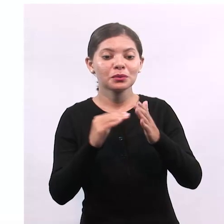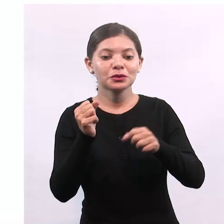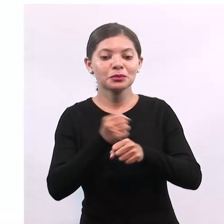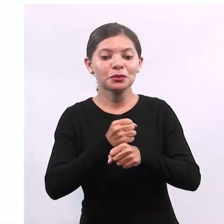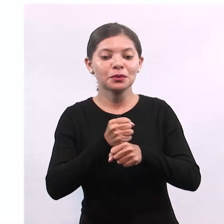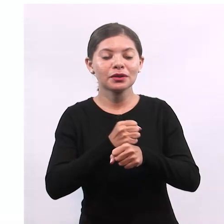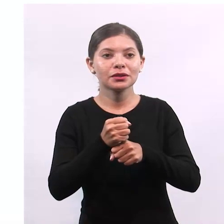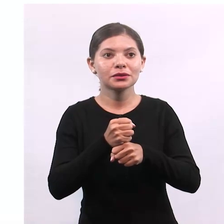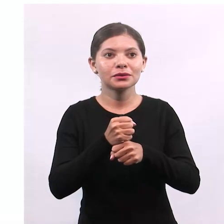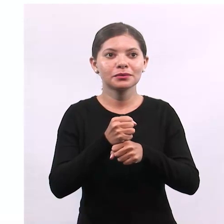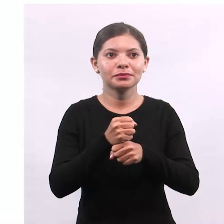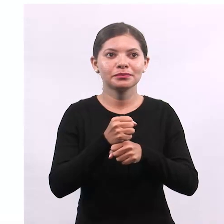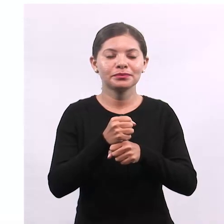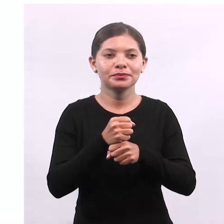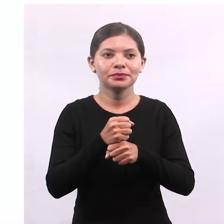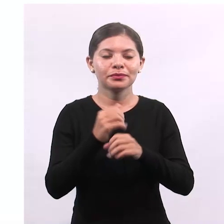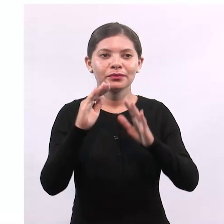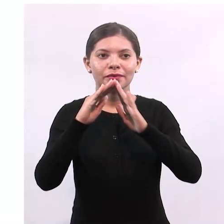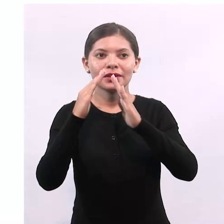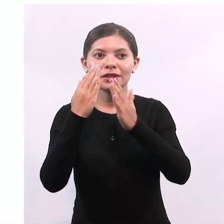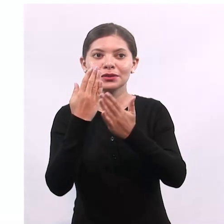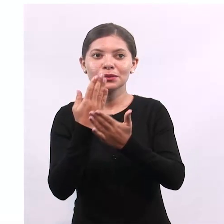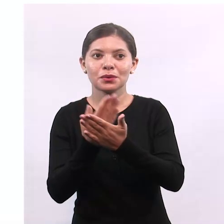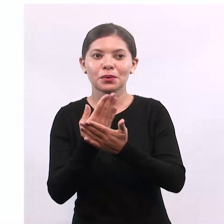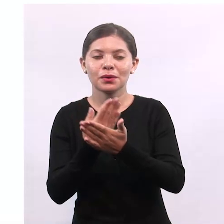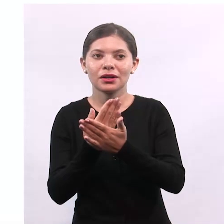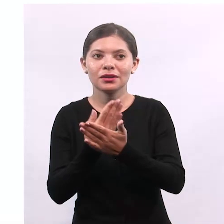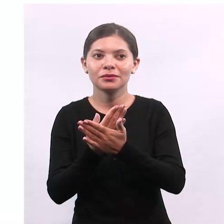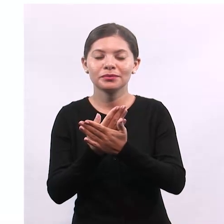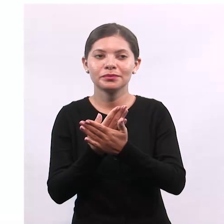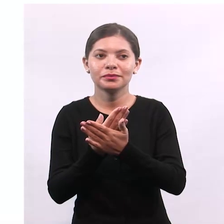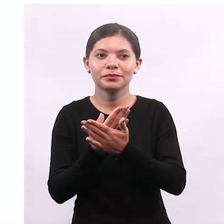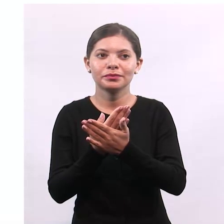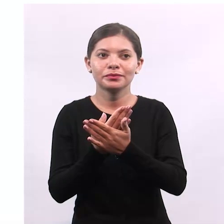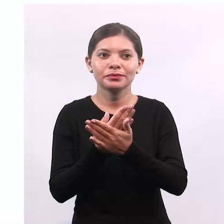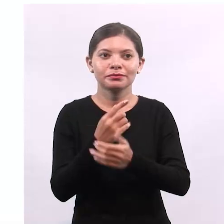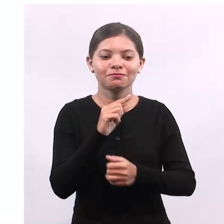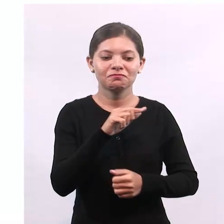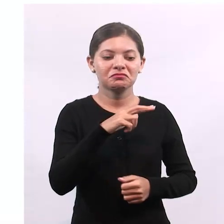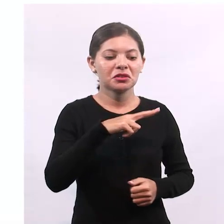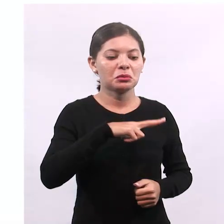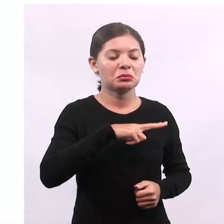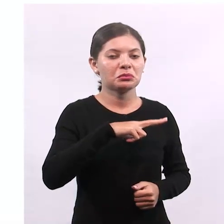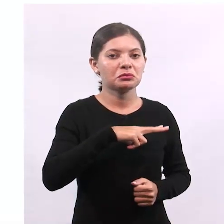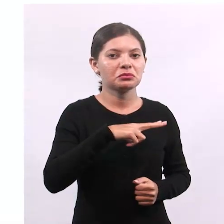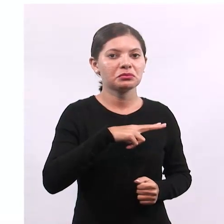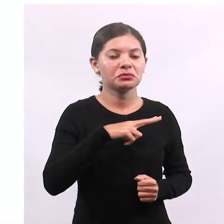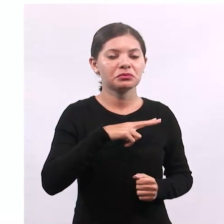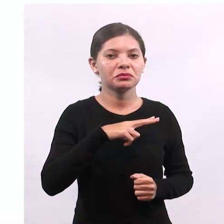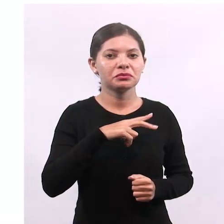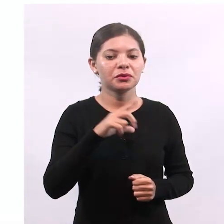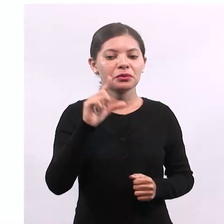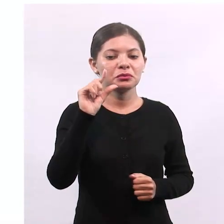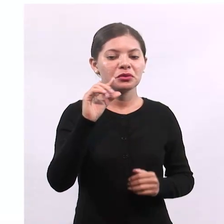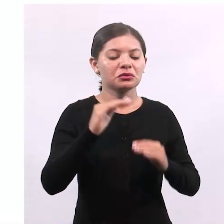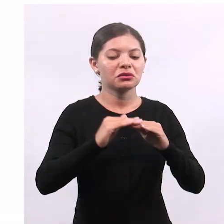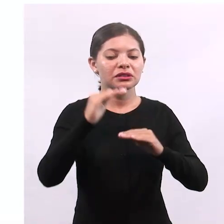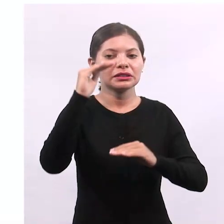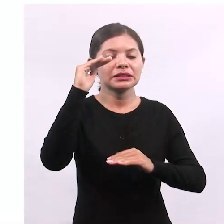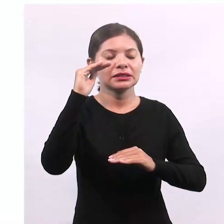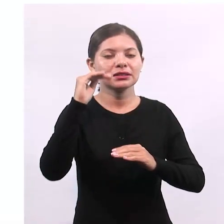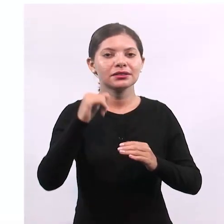privada a rede privada é maior aumentou o número de matrícula pode observar que a rede